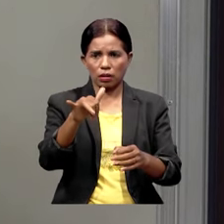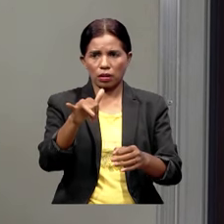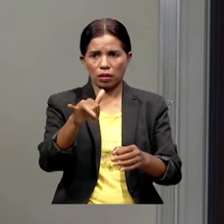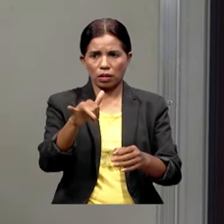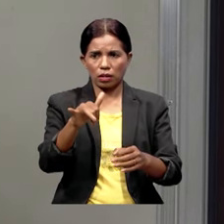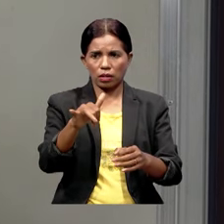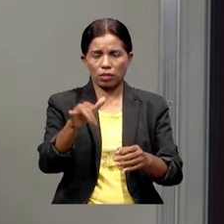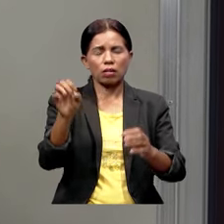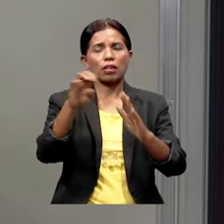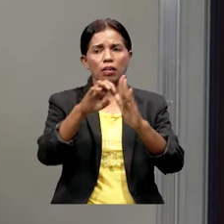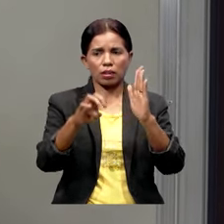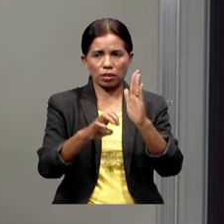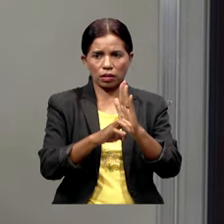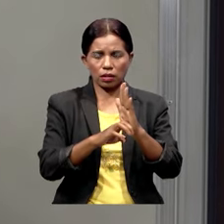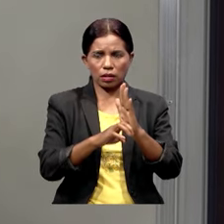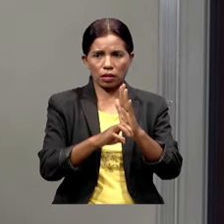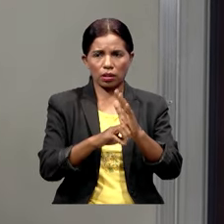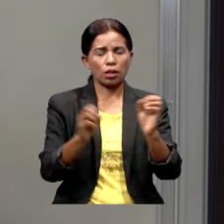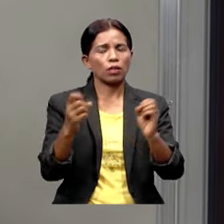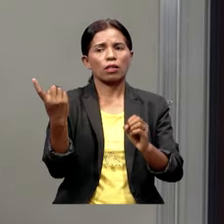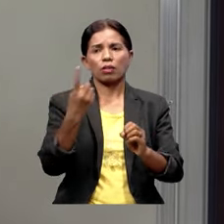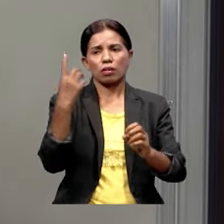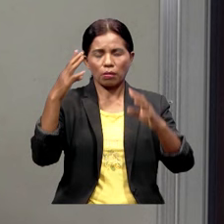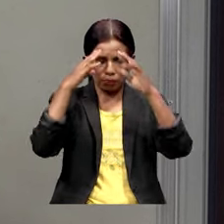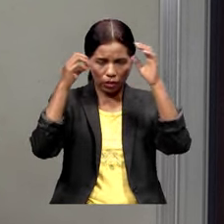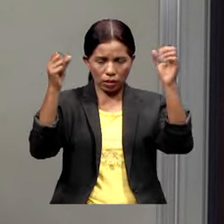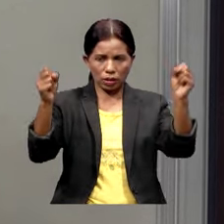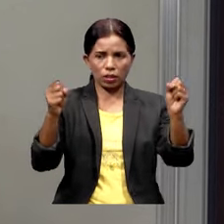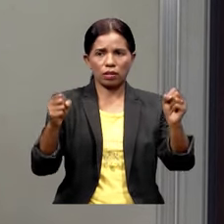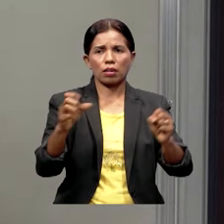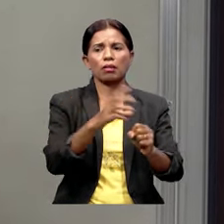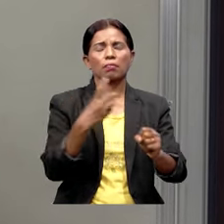órgão do Estado. Laos de presidente da República, mas com órgão do Estado.